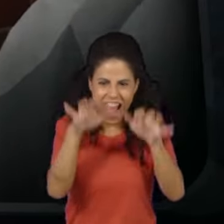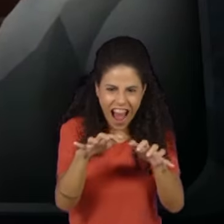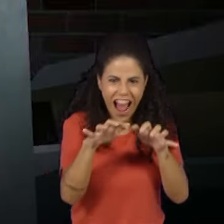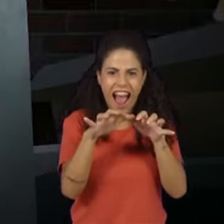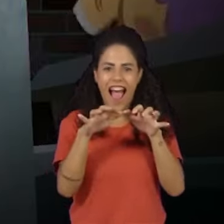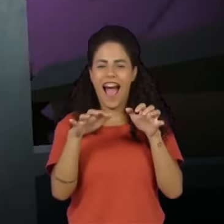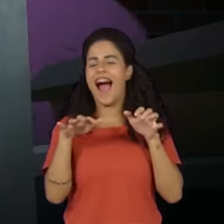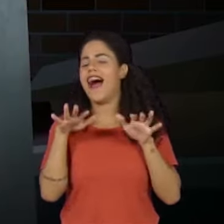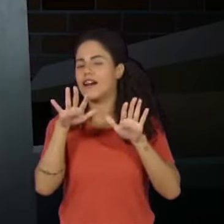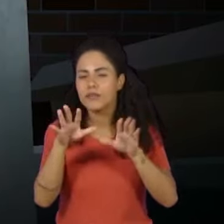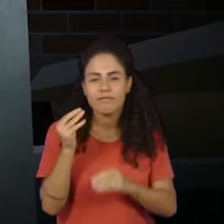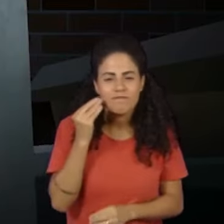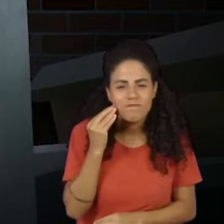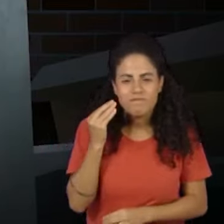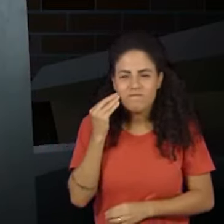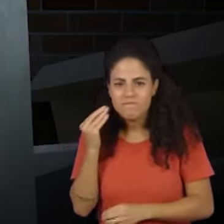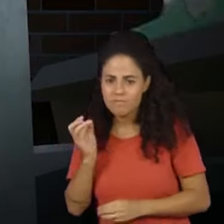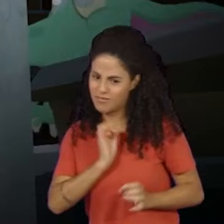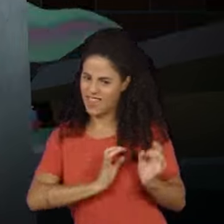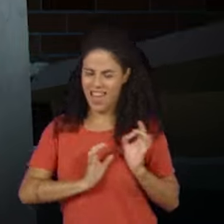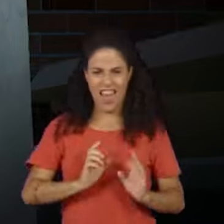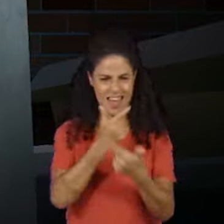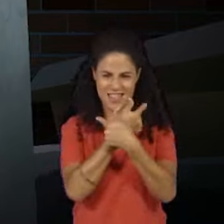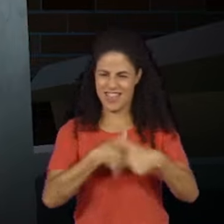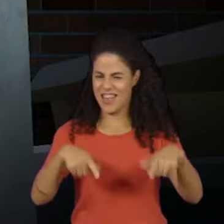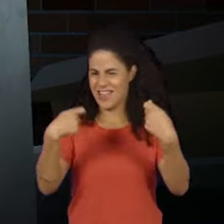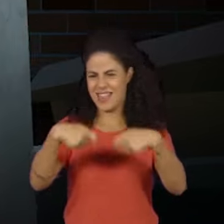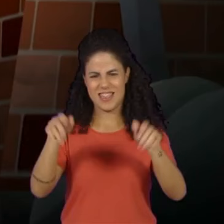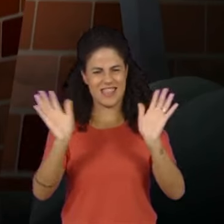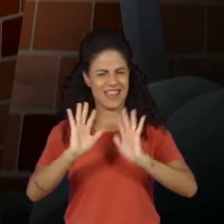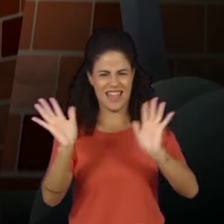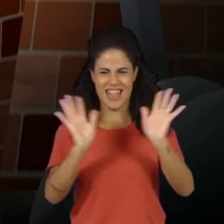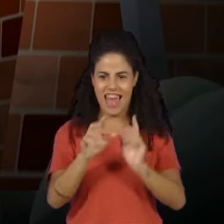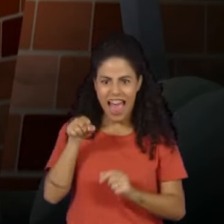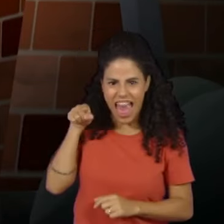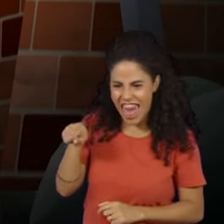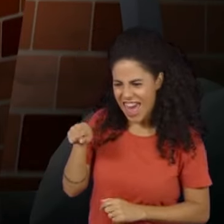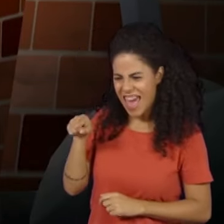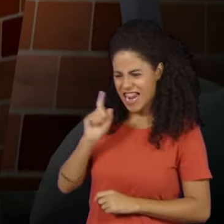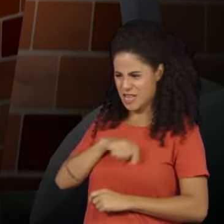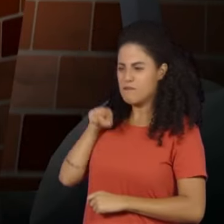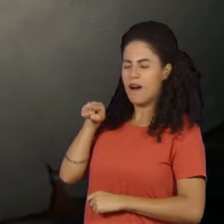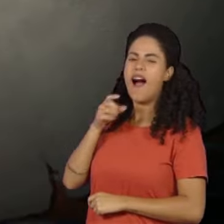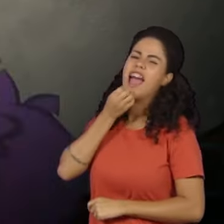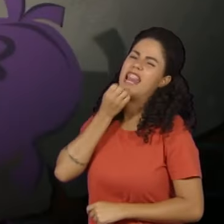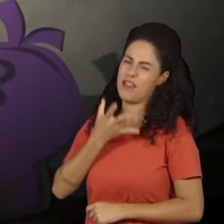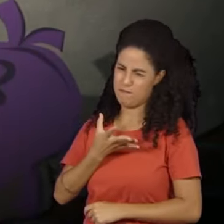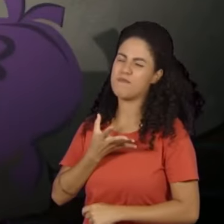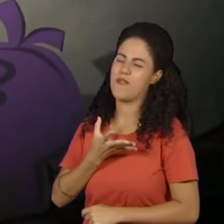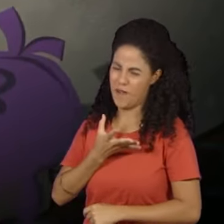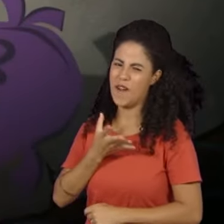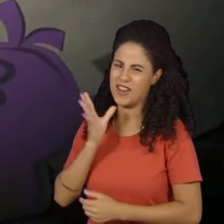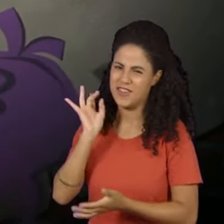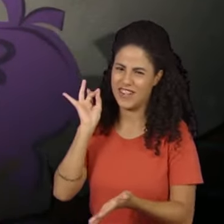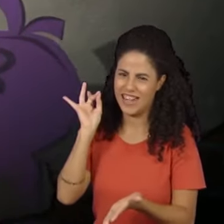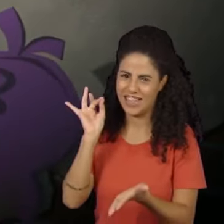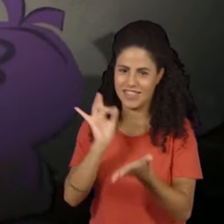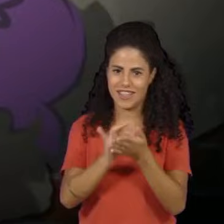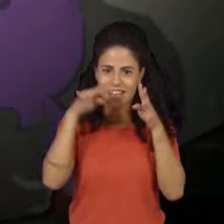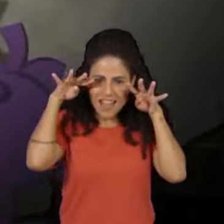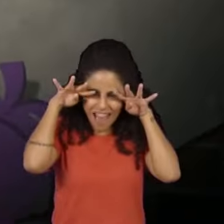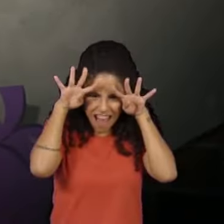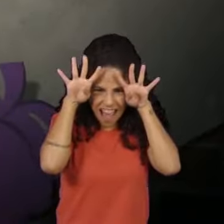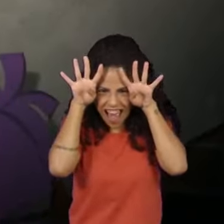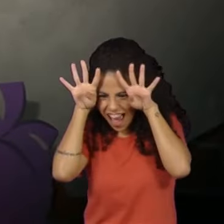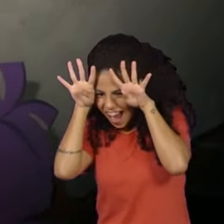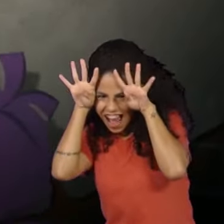assustar. Não tenha medo, porque esse mal é bom. Mal, galho